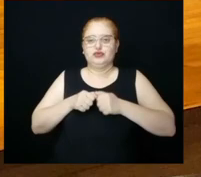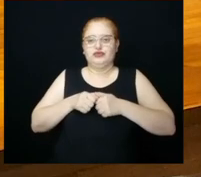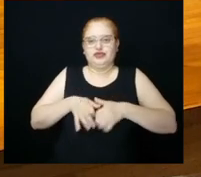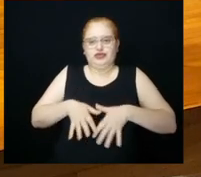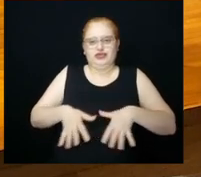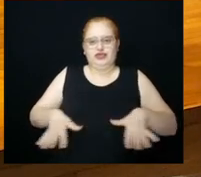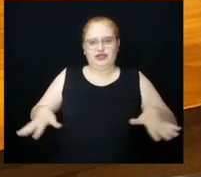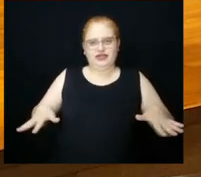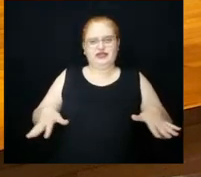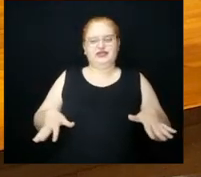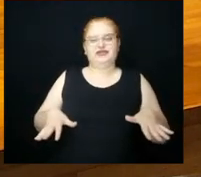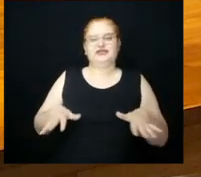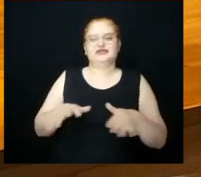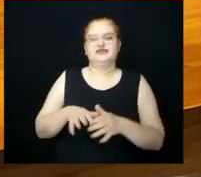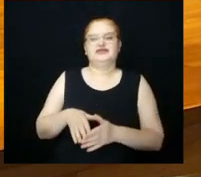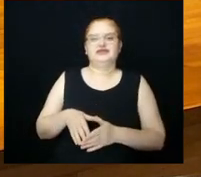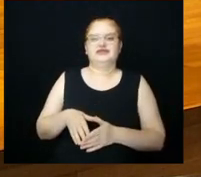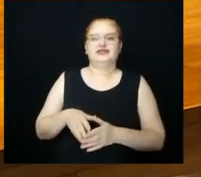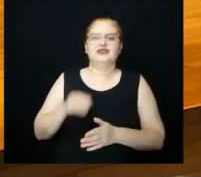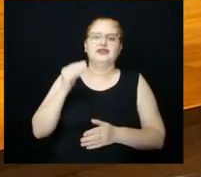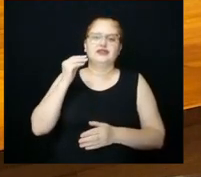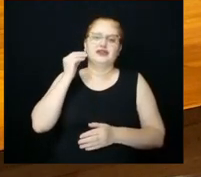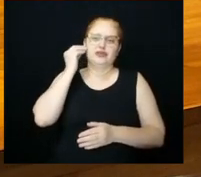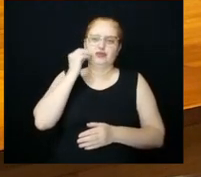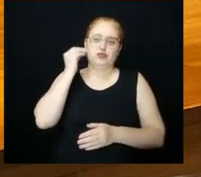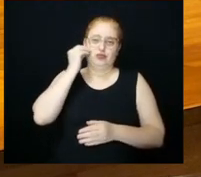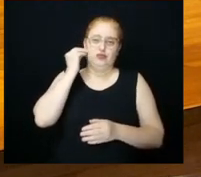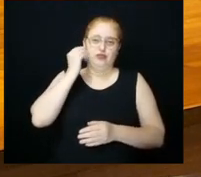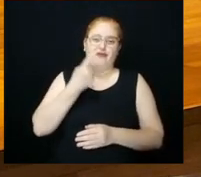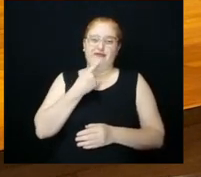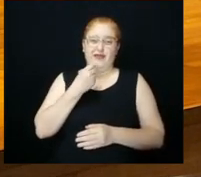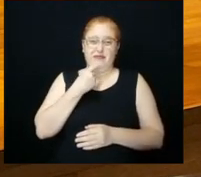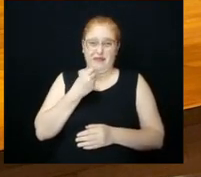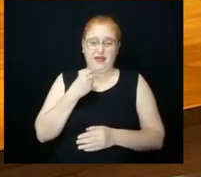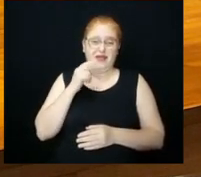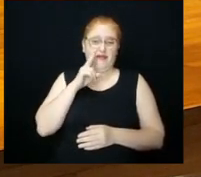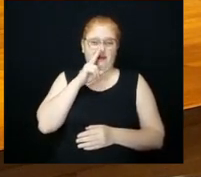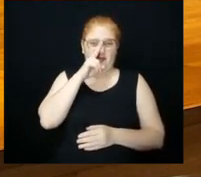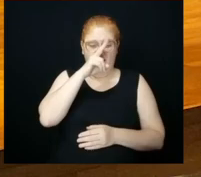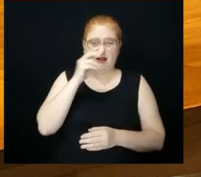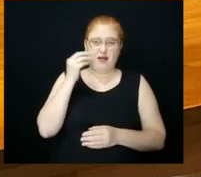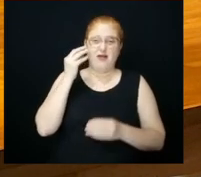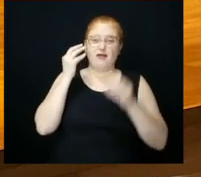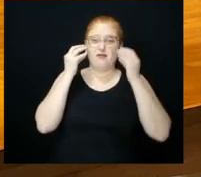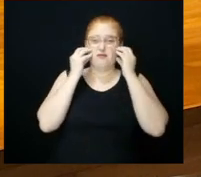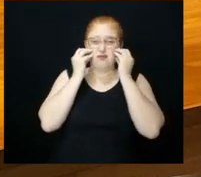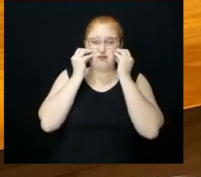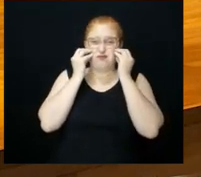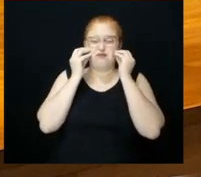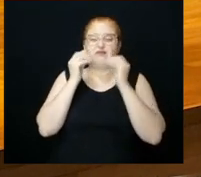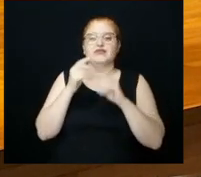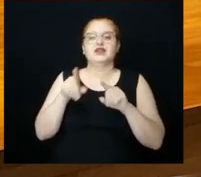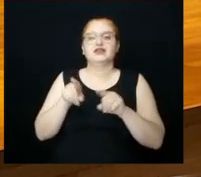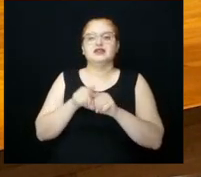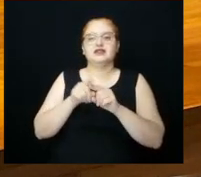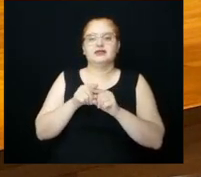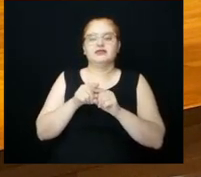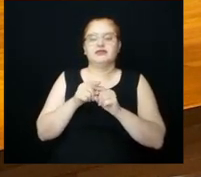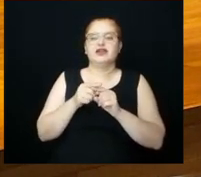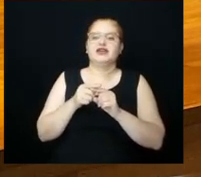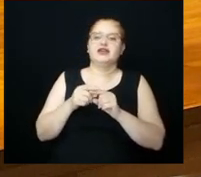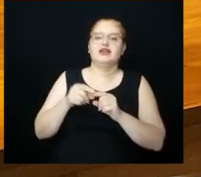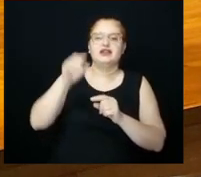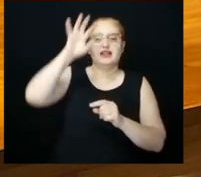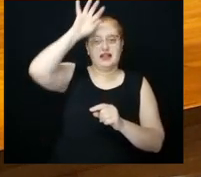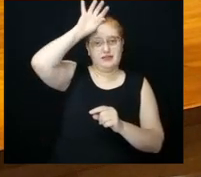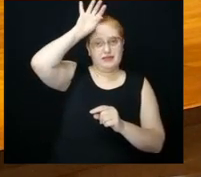madrinha esvoaçante, com um blush vermelho demais que fazia com que parecesse estar com as bochechas machucadas e flores de cetim verdes